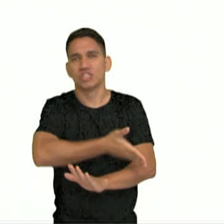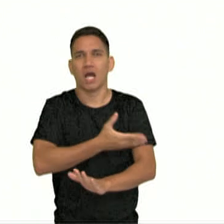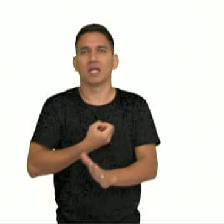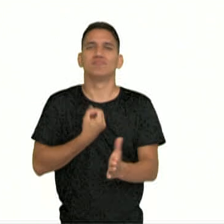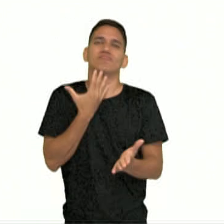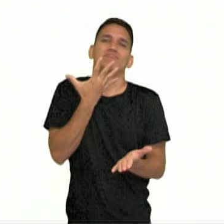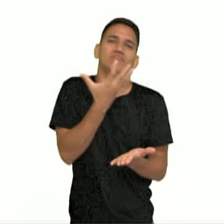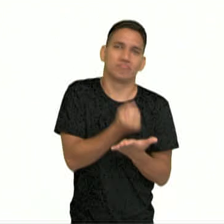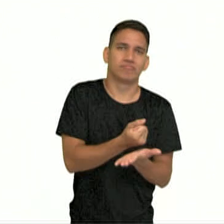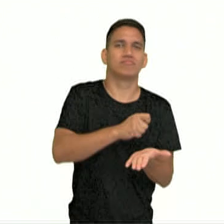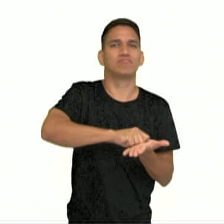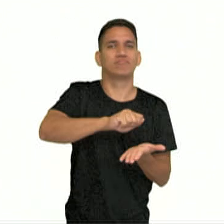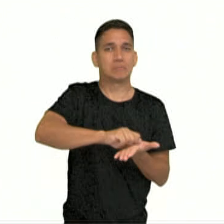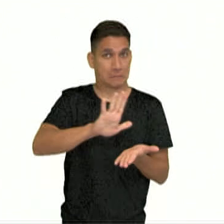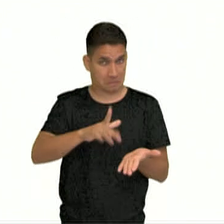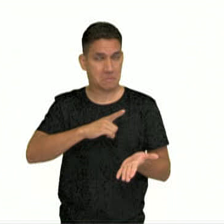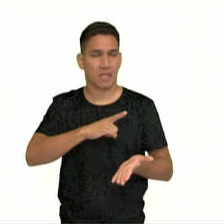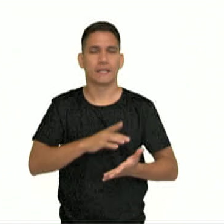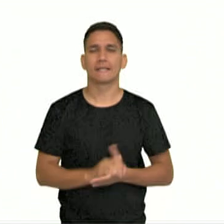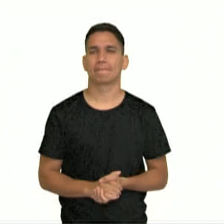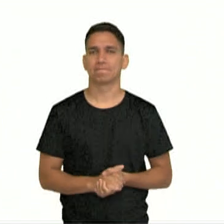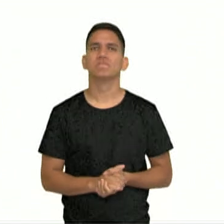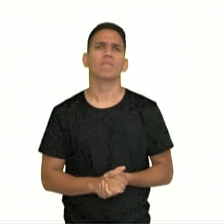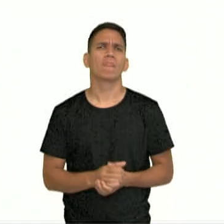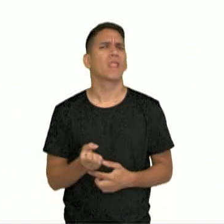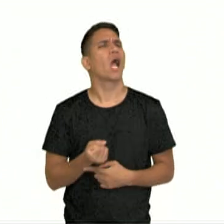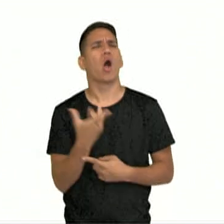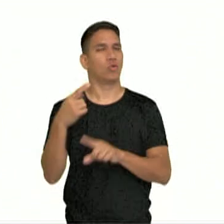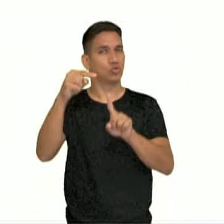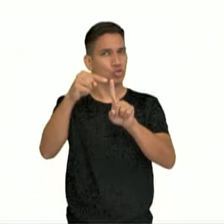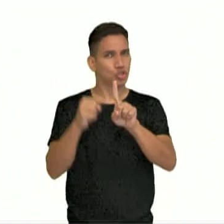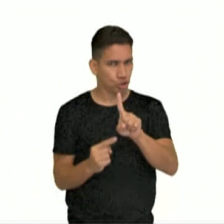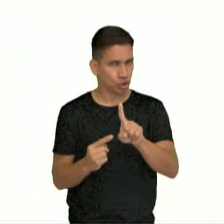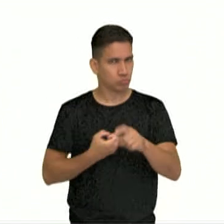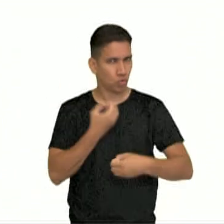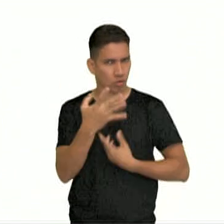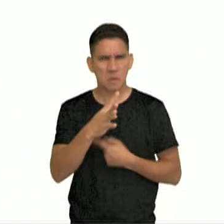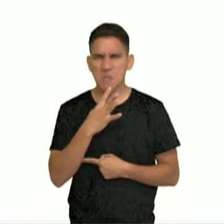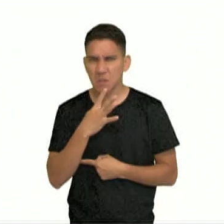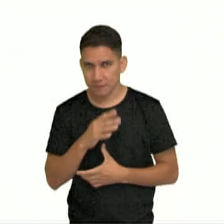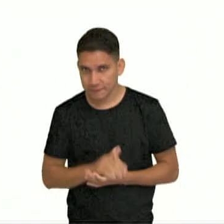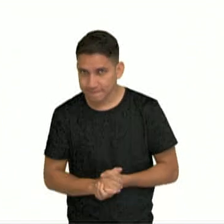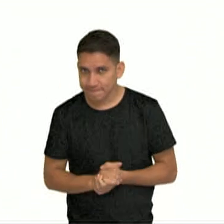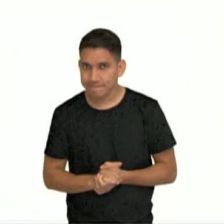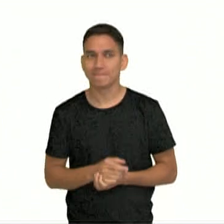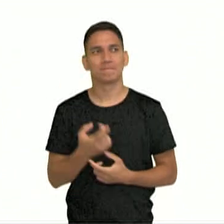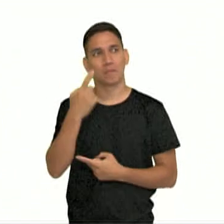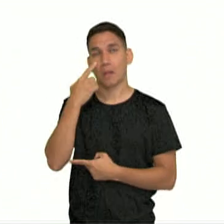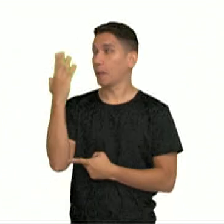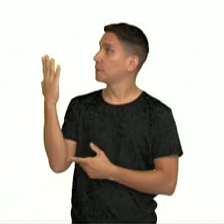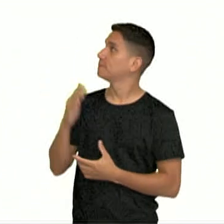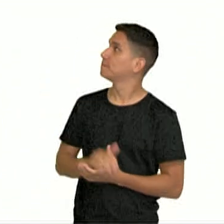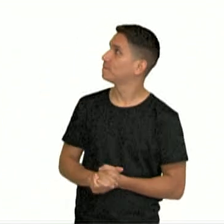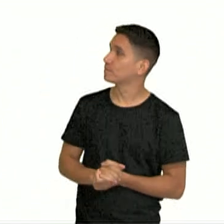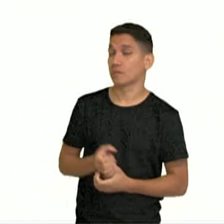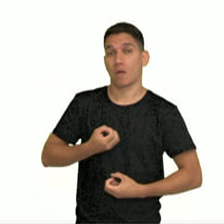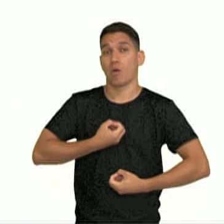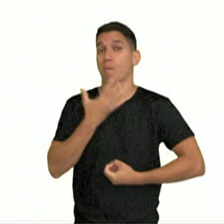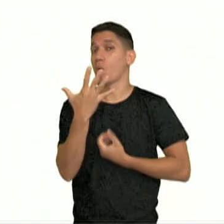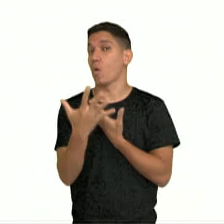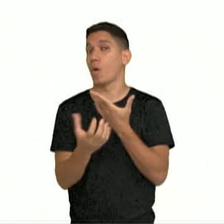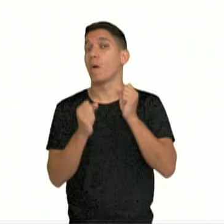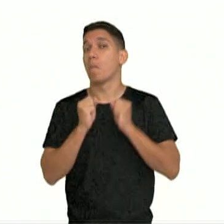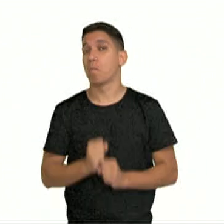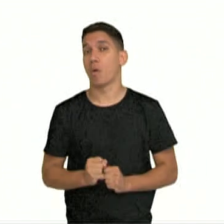Cristo. Existem tipos de poesia. Você conhece eles? Vamos lá. A poesia pode ser dividida